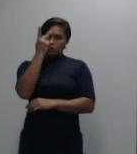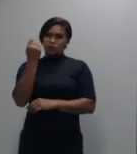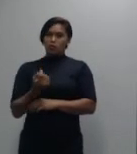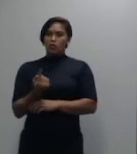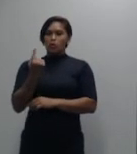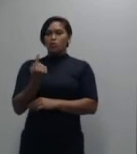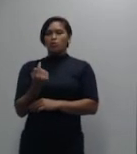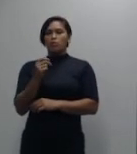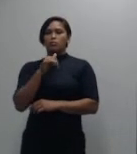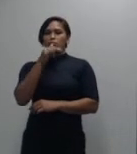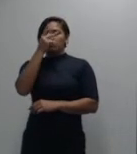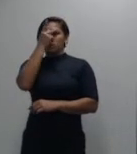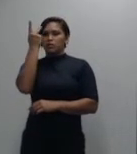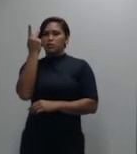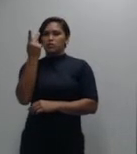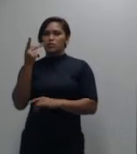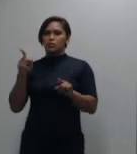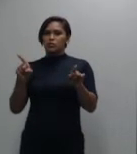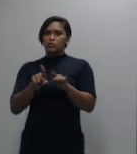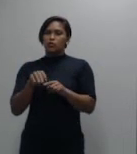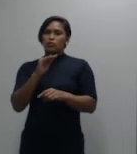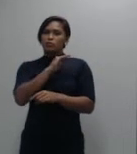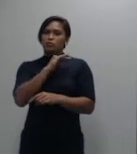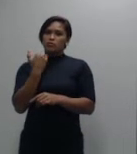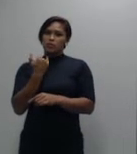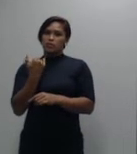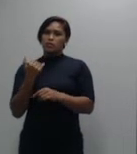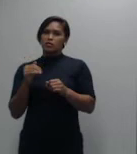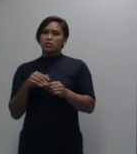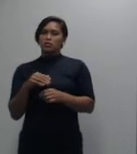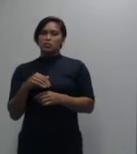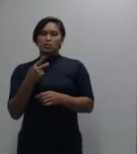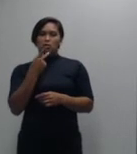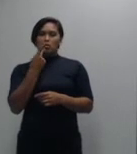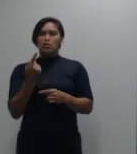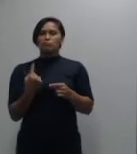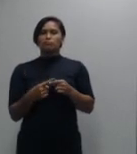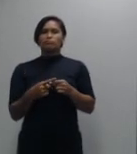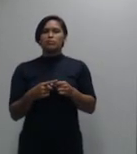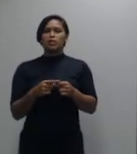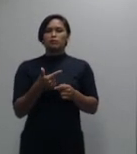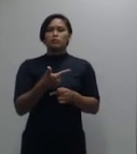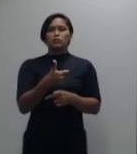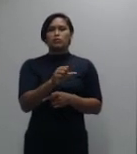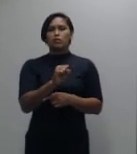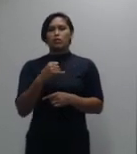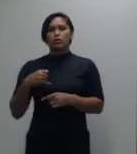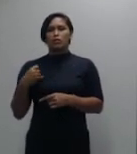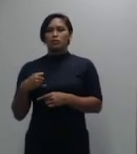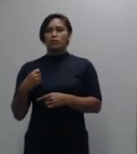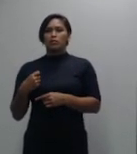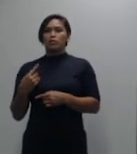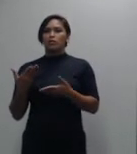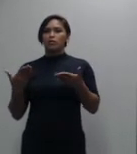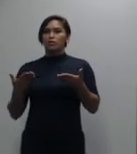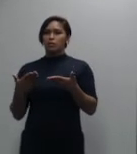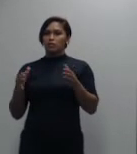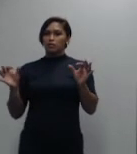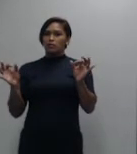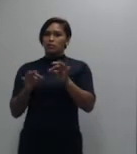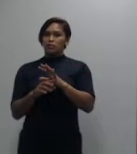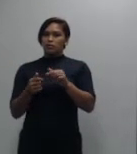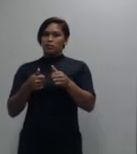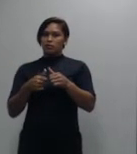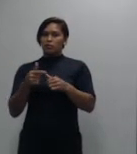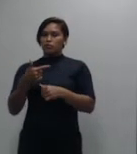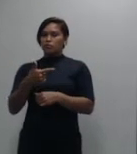infelizmente uma das impetrantes faleceu repentinamente um 28 anos de idade e acabou que ficou na verdade